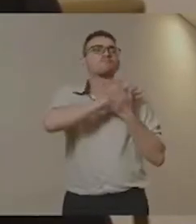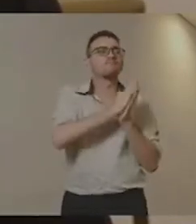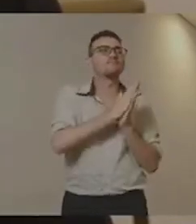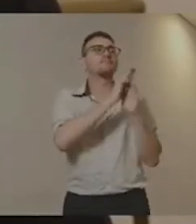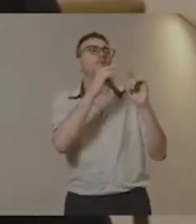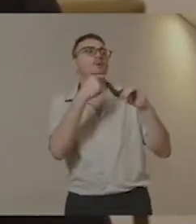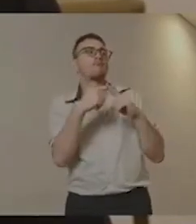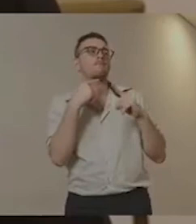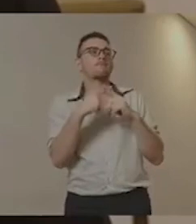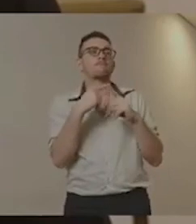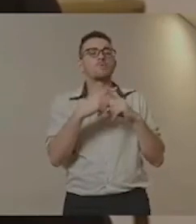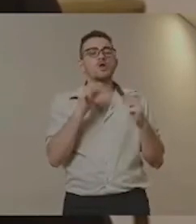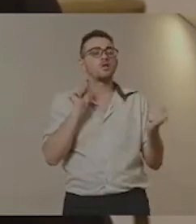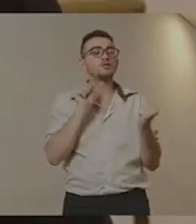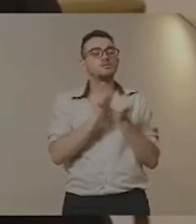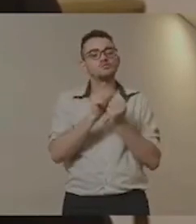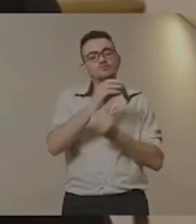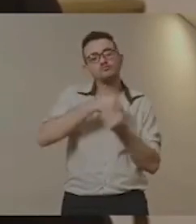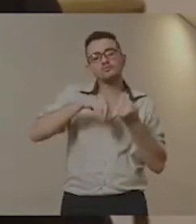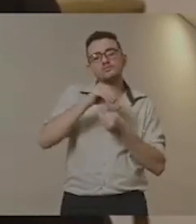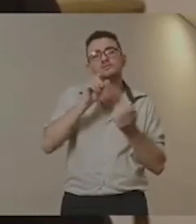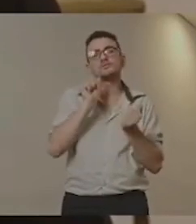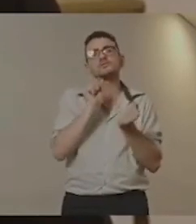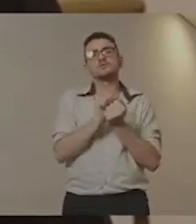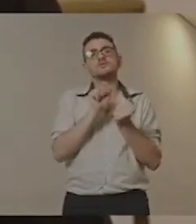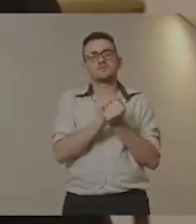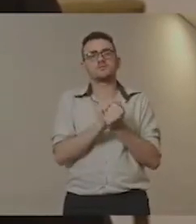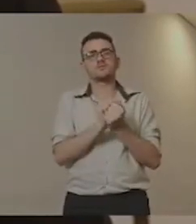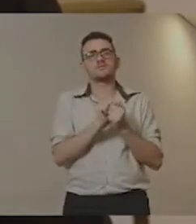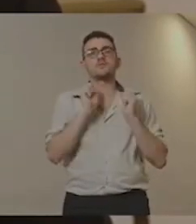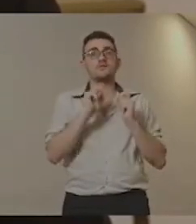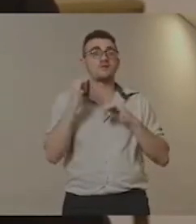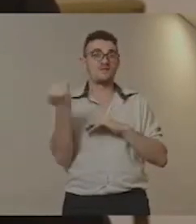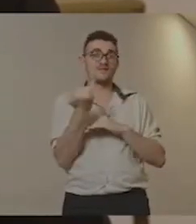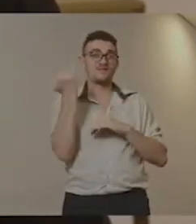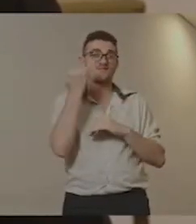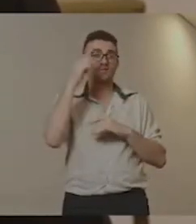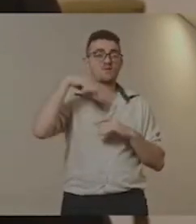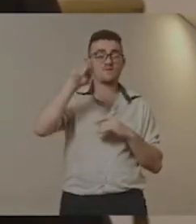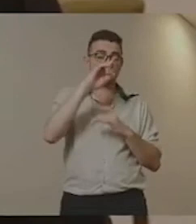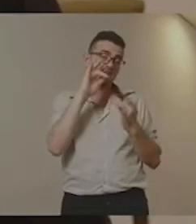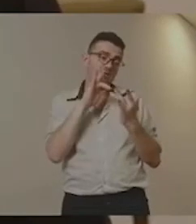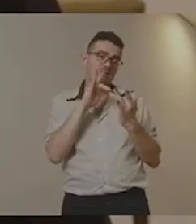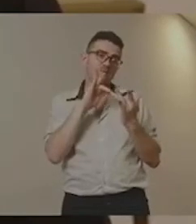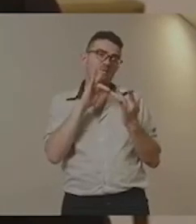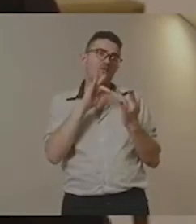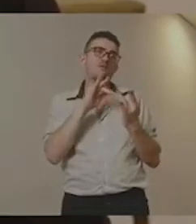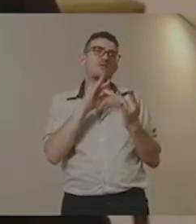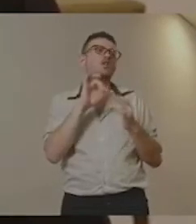é importante você ter esse contato com eles. Não simplesmente chegar num aluno que ouve boato, que está sofrendo esse preconceito, e